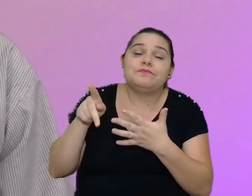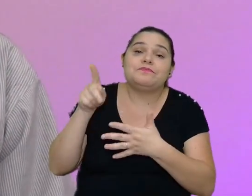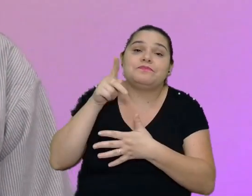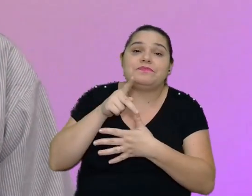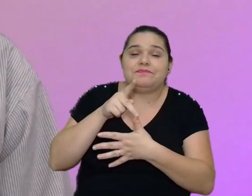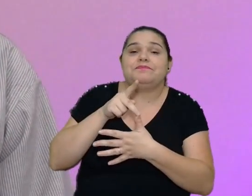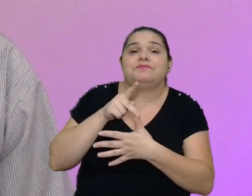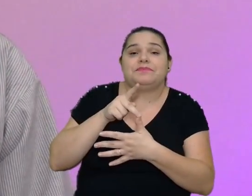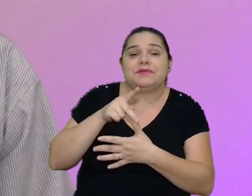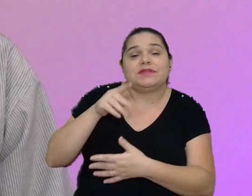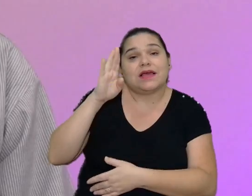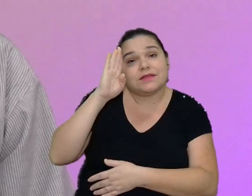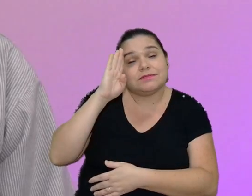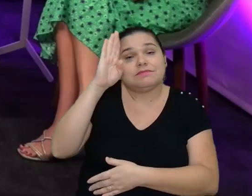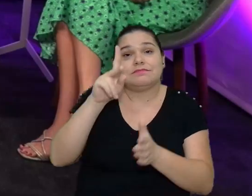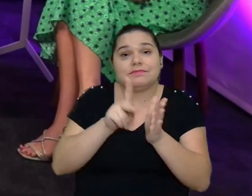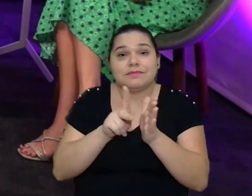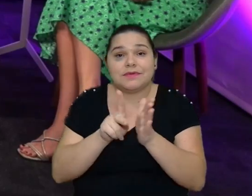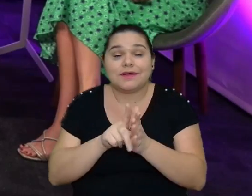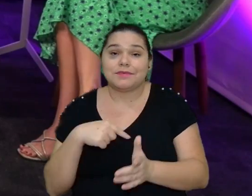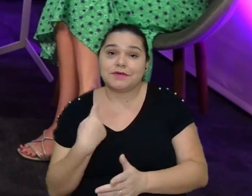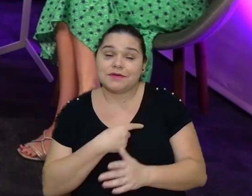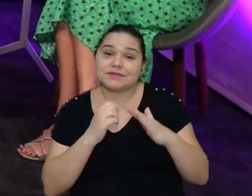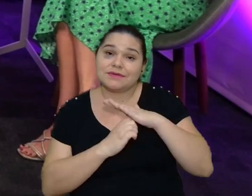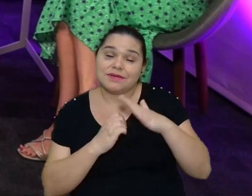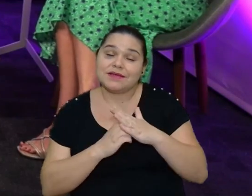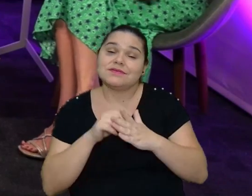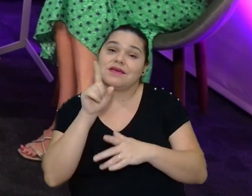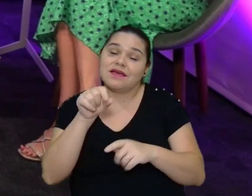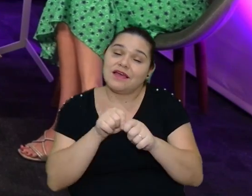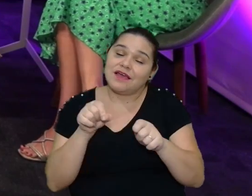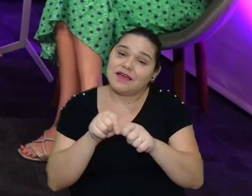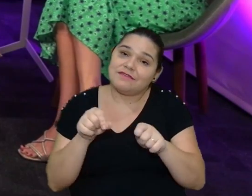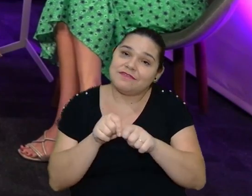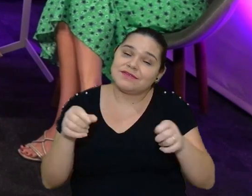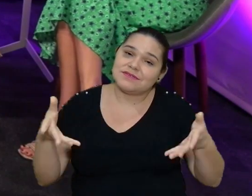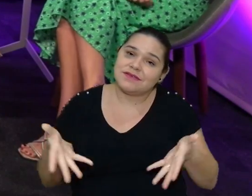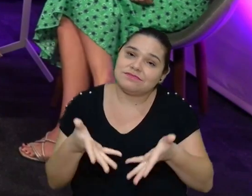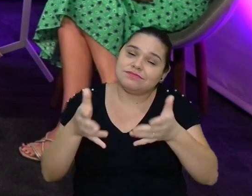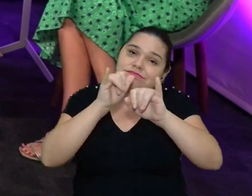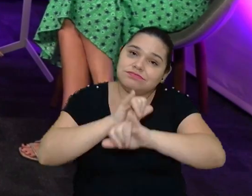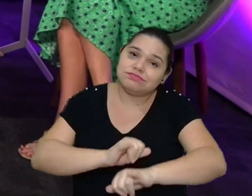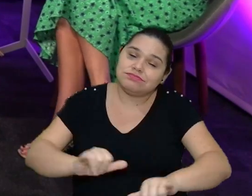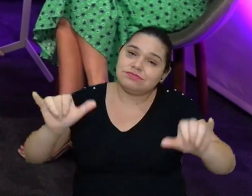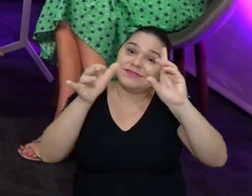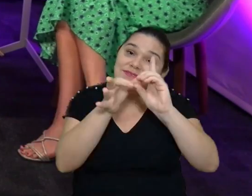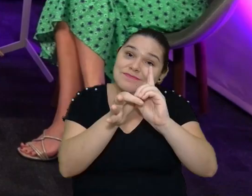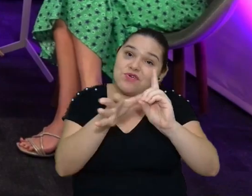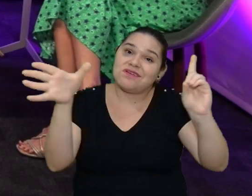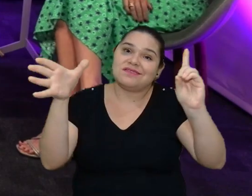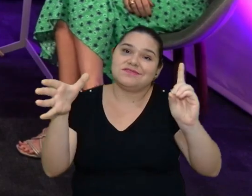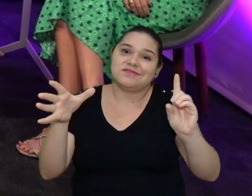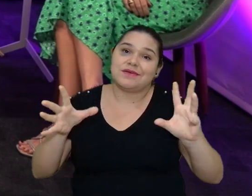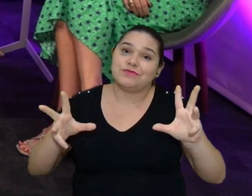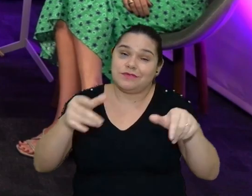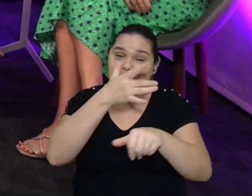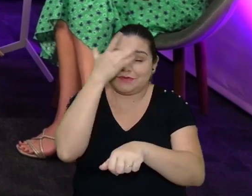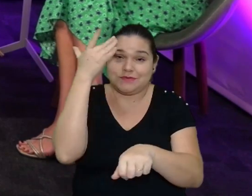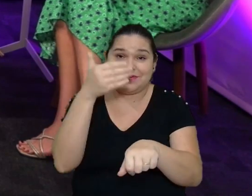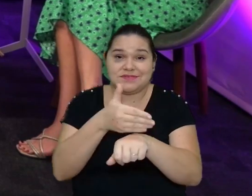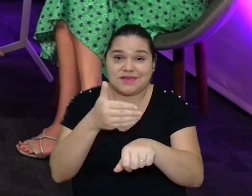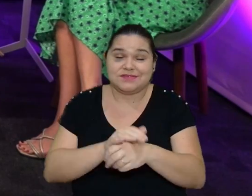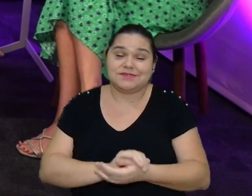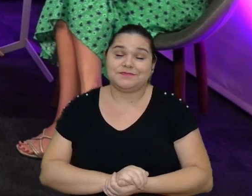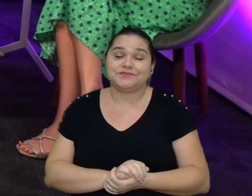Esse é o caminho, esse é o nosso objetivo. Marina? Eu adorei essa expressão, Fábio, a pedra fundamental da FIO é